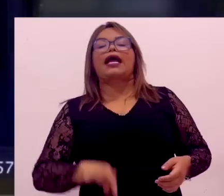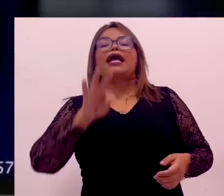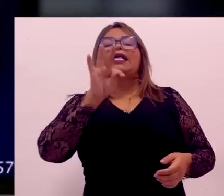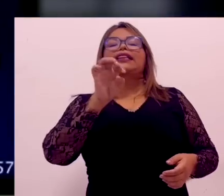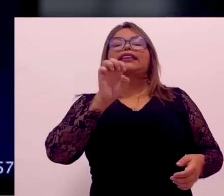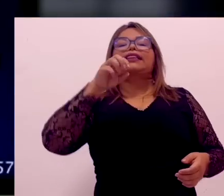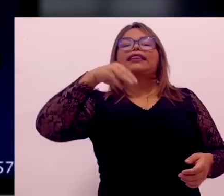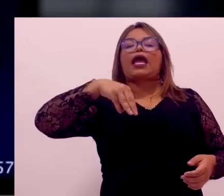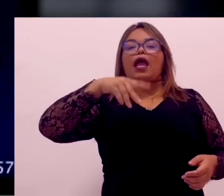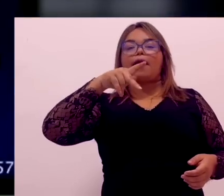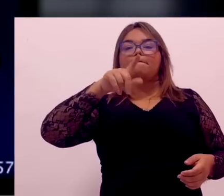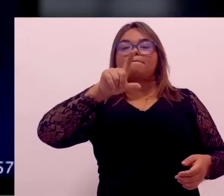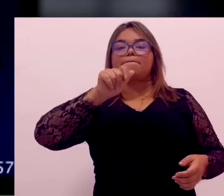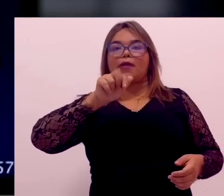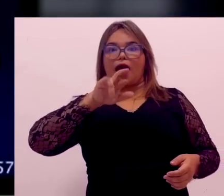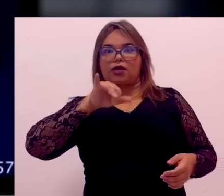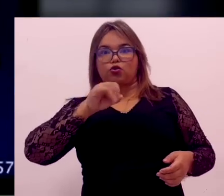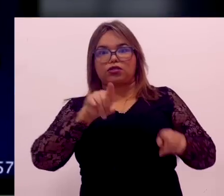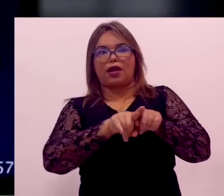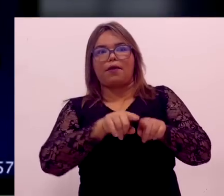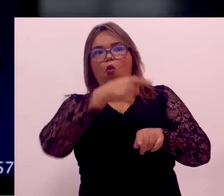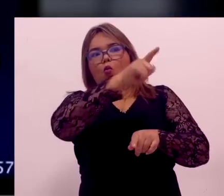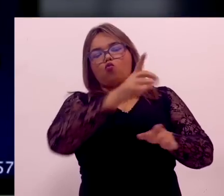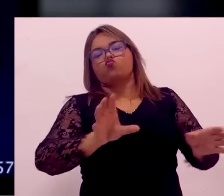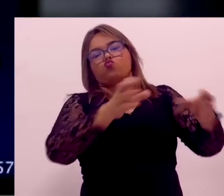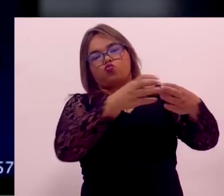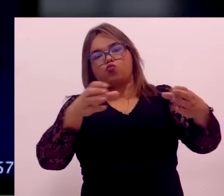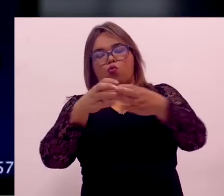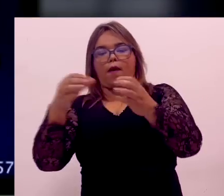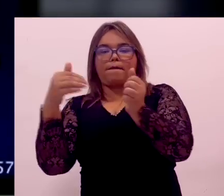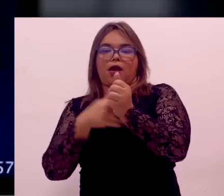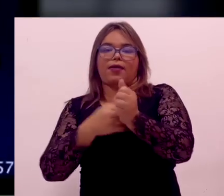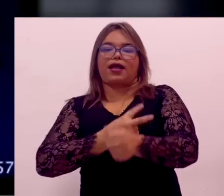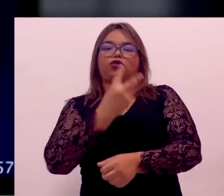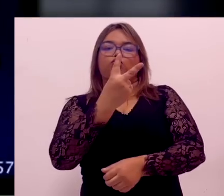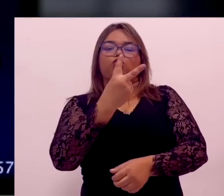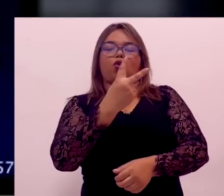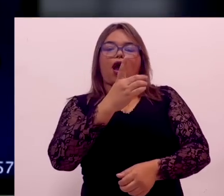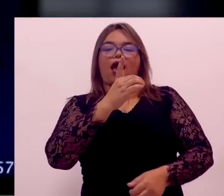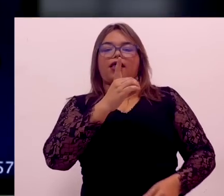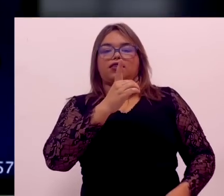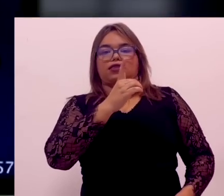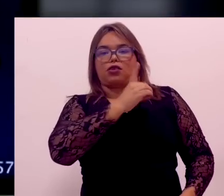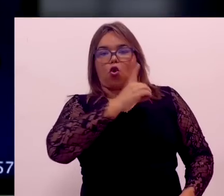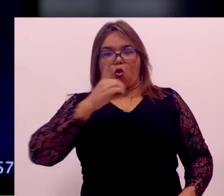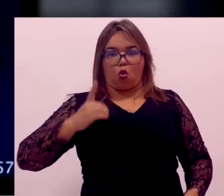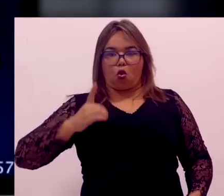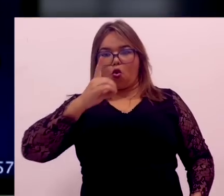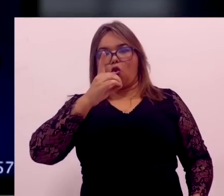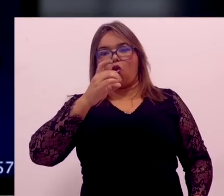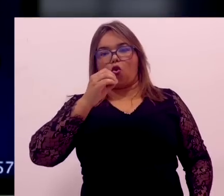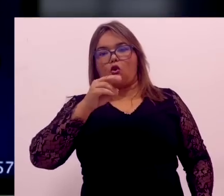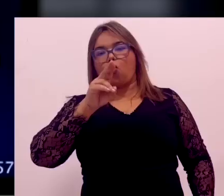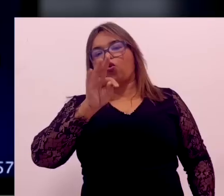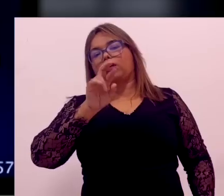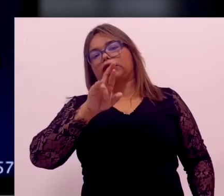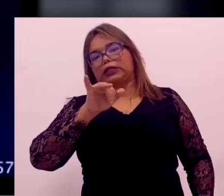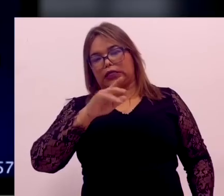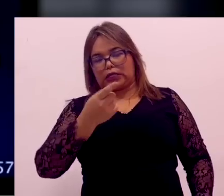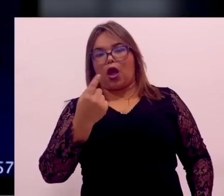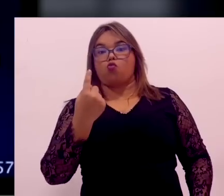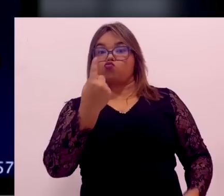os templários, como todas as outras sociedades secretas, têm duas doutrinas, uma oculta e